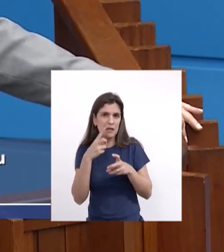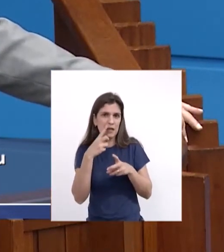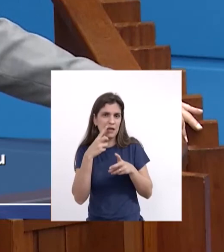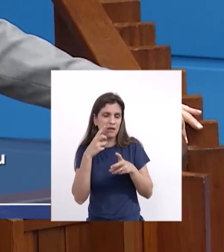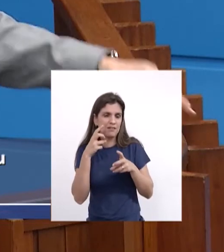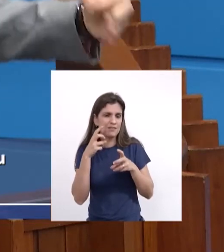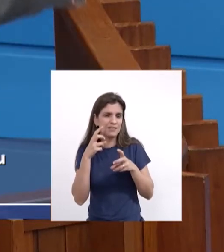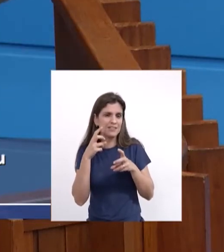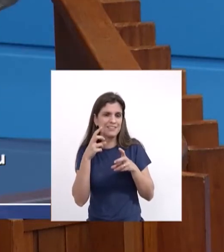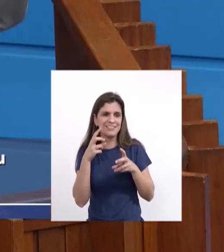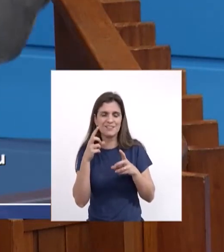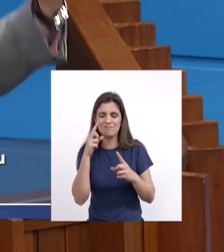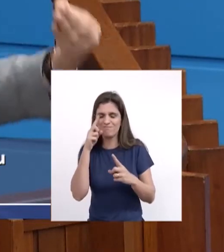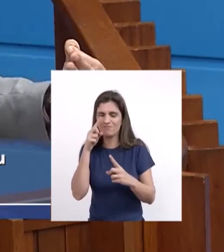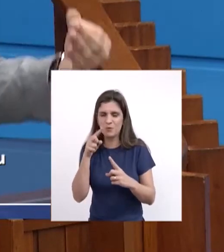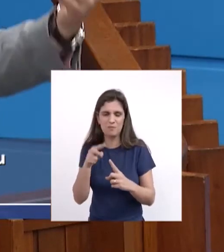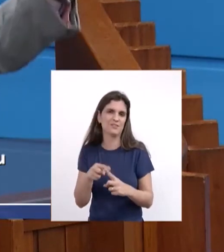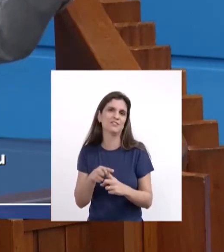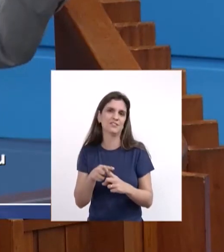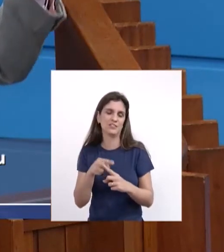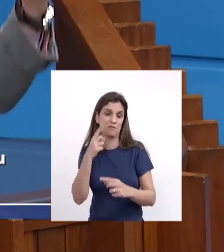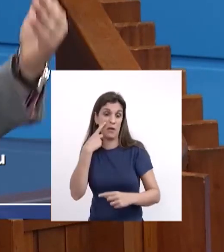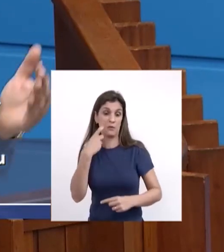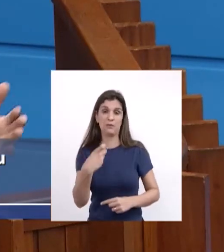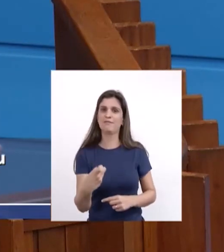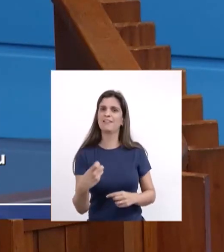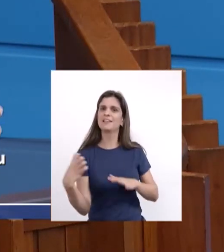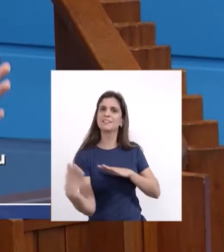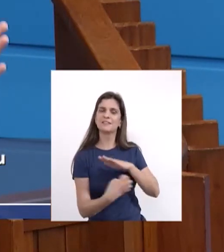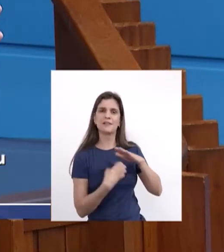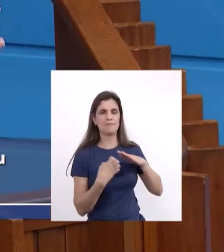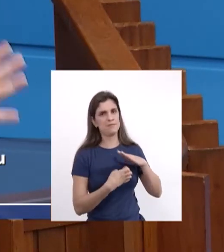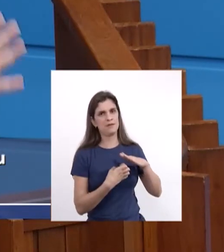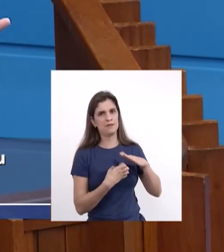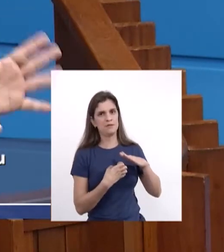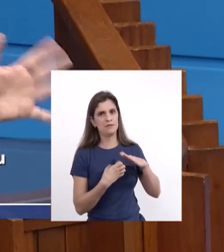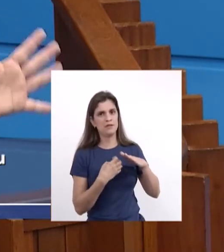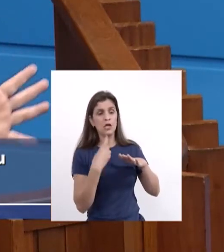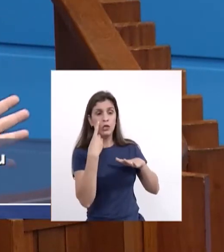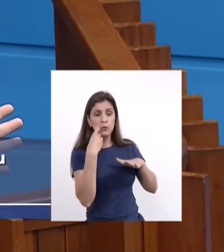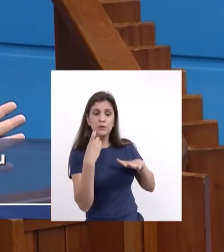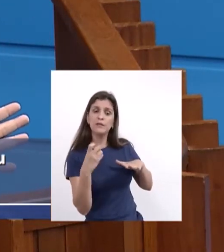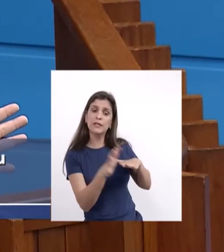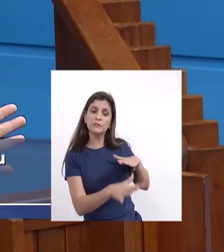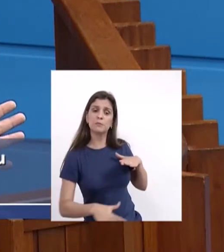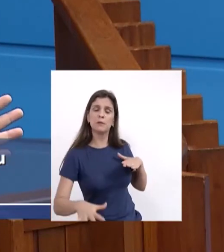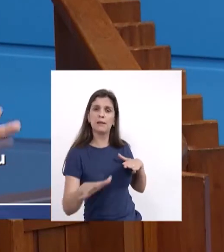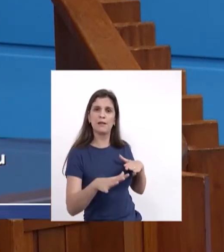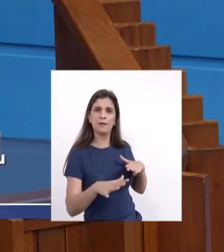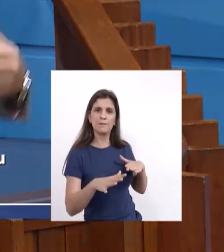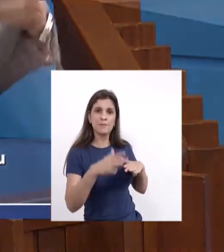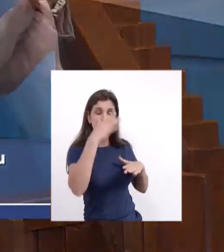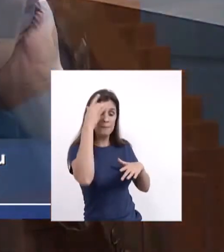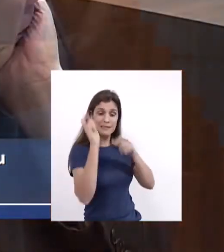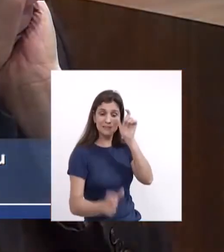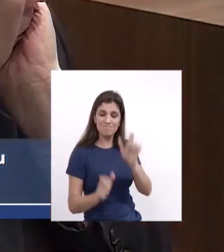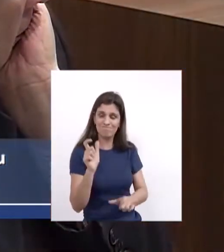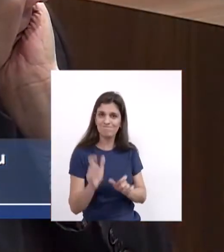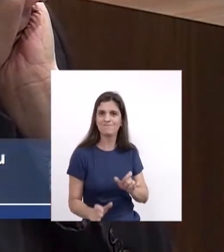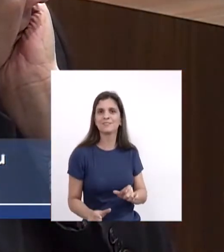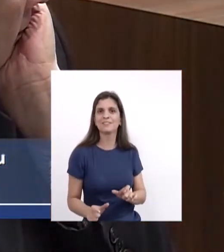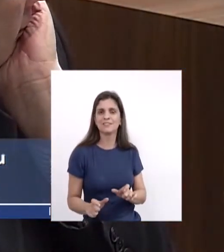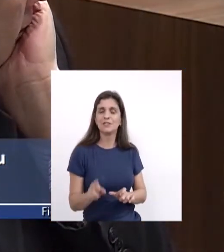empresa. Em nenhum momento ela se interessou pelos consumidores do nosso estado, pelo